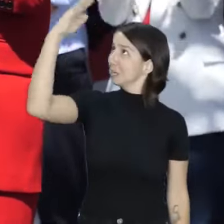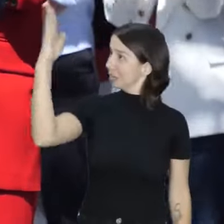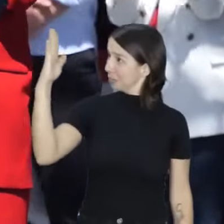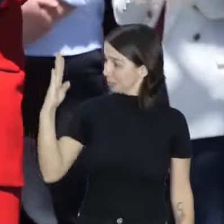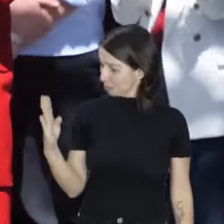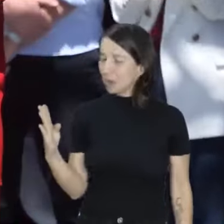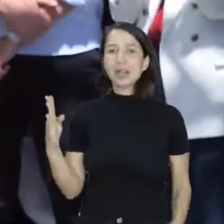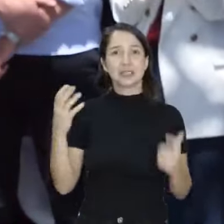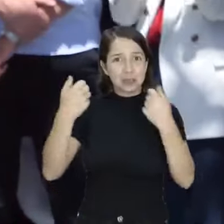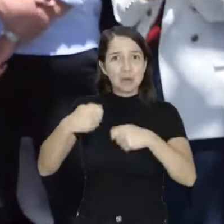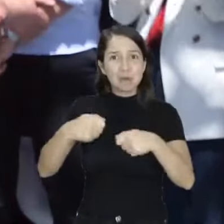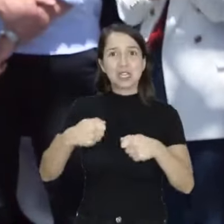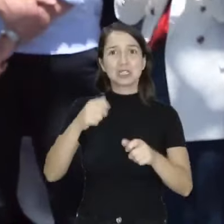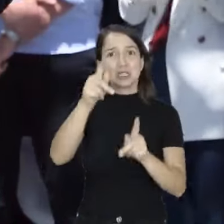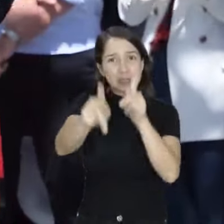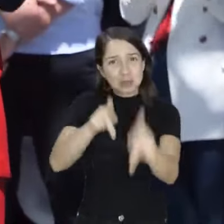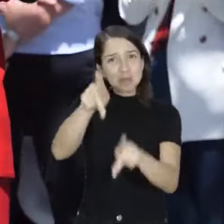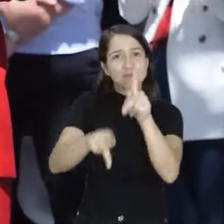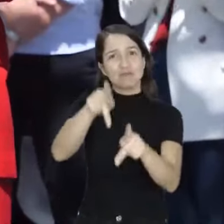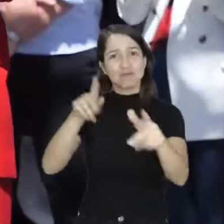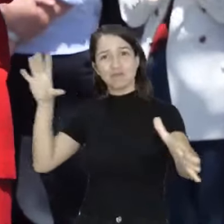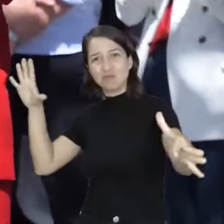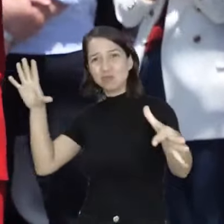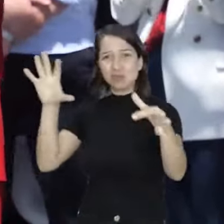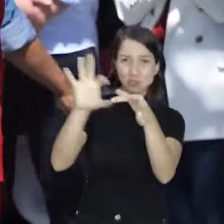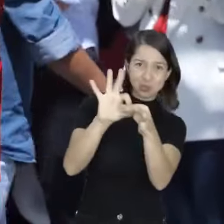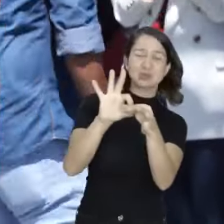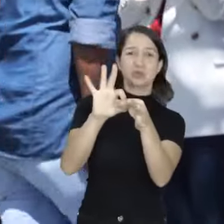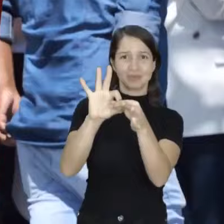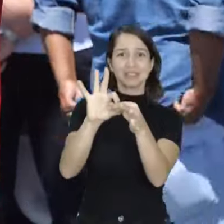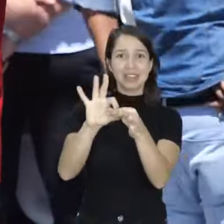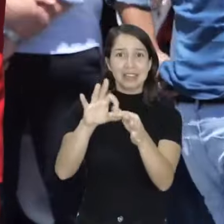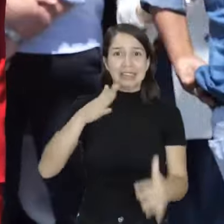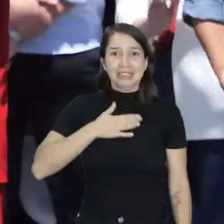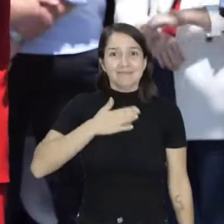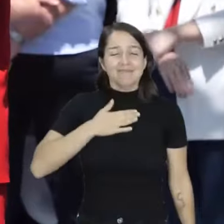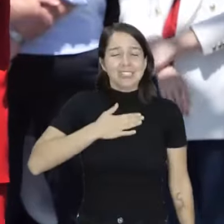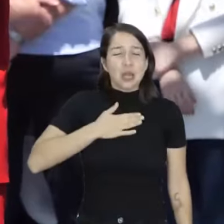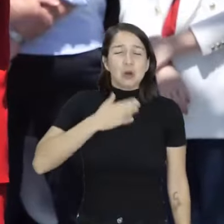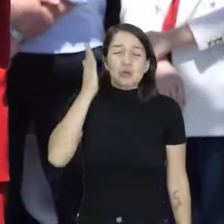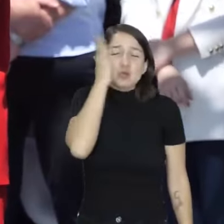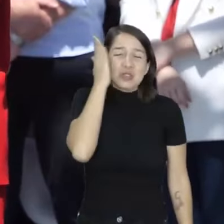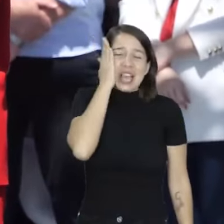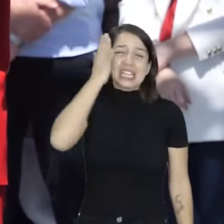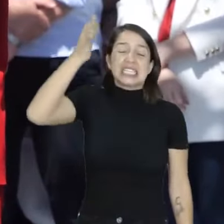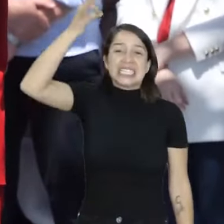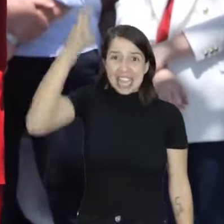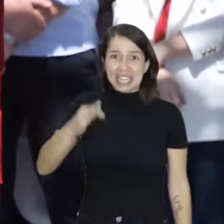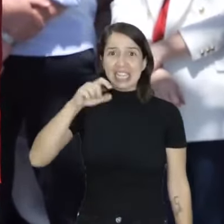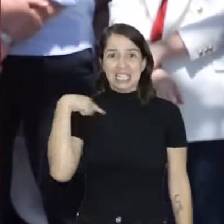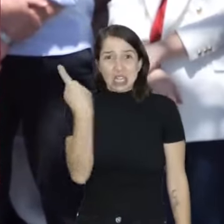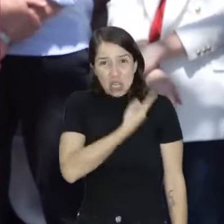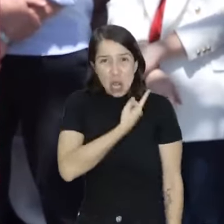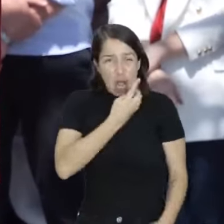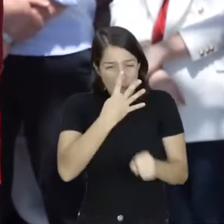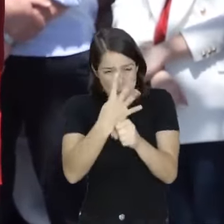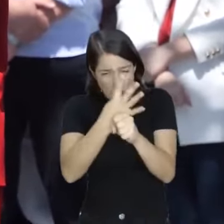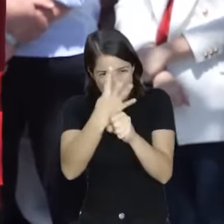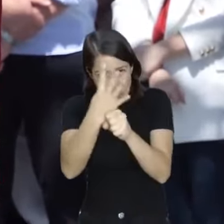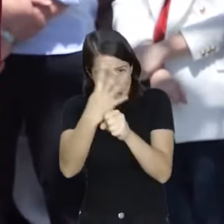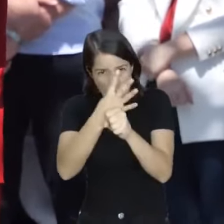que a gente vai poder, em 4 anos, recuperar e reconstruir esse país. A gente